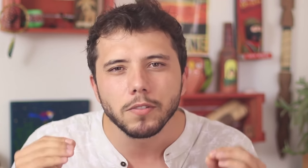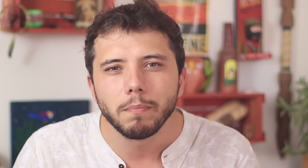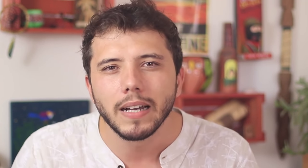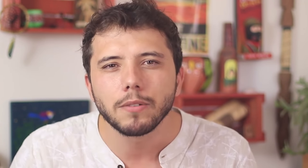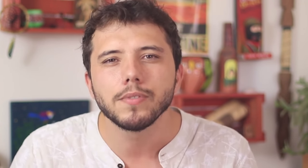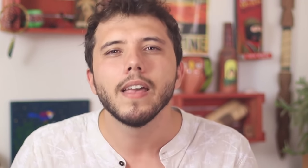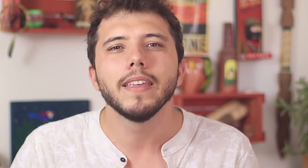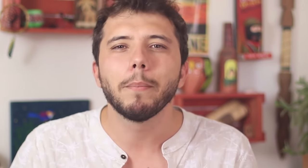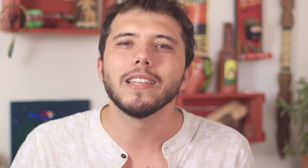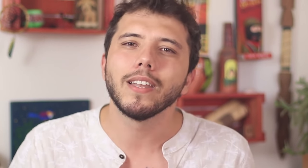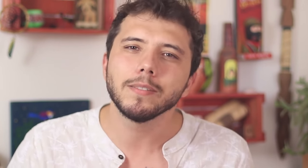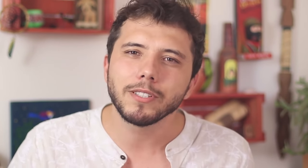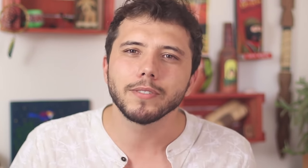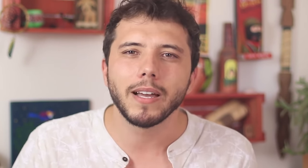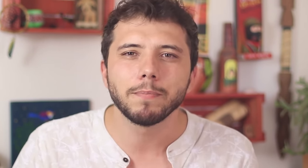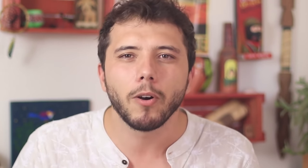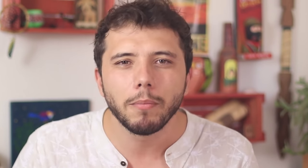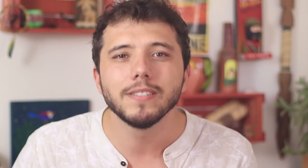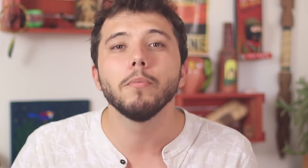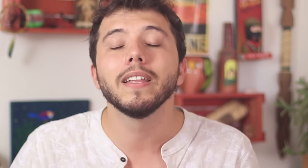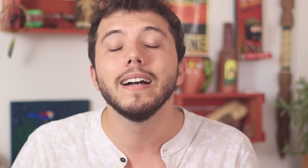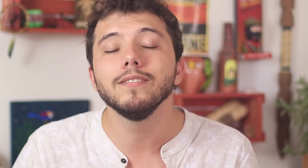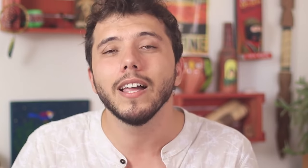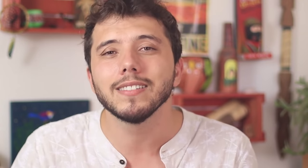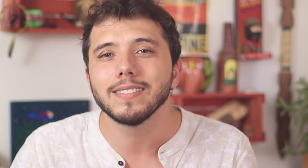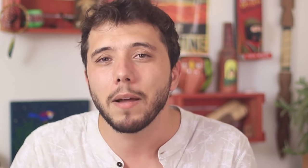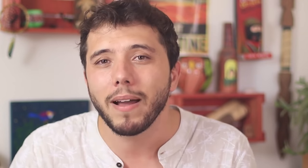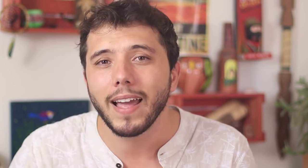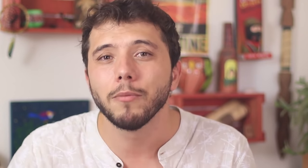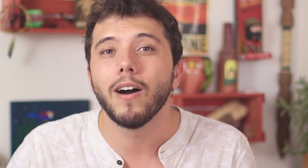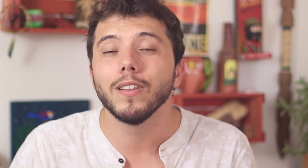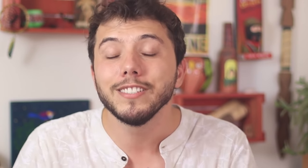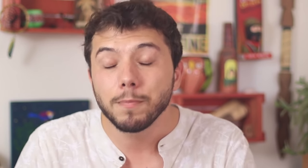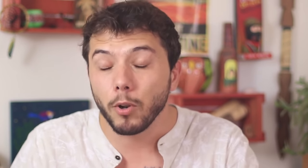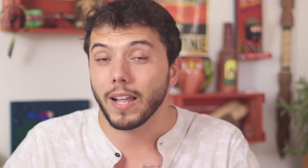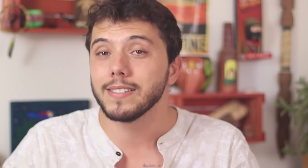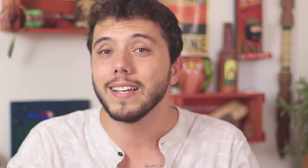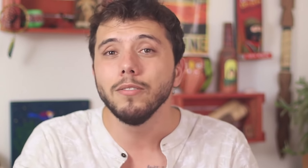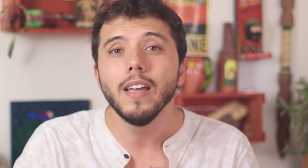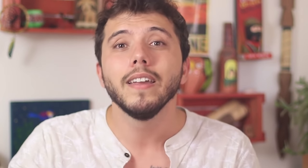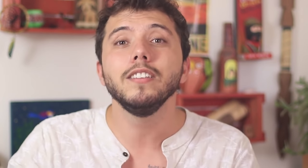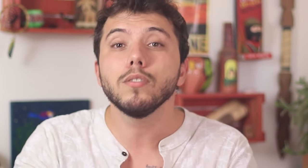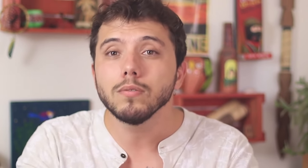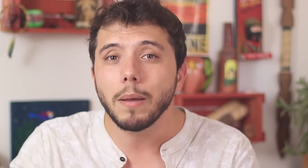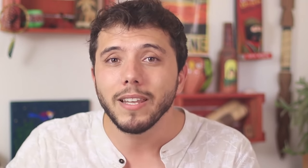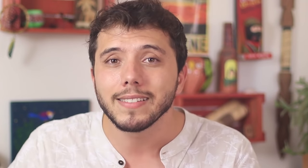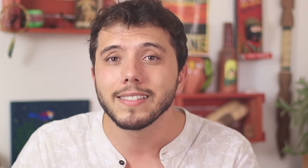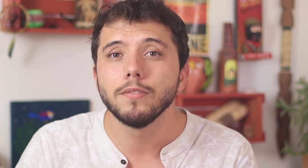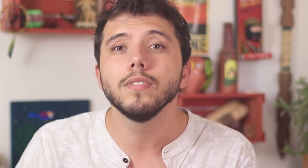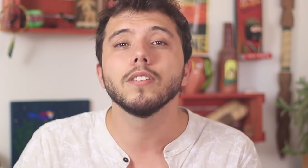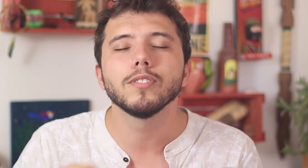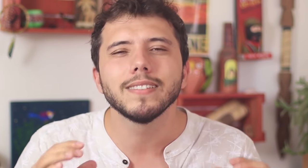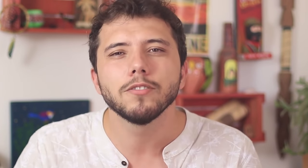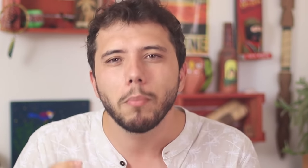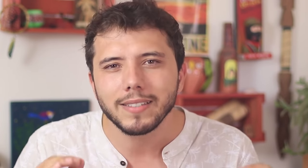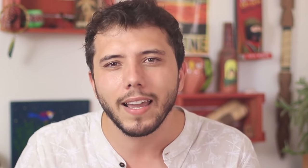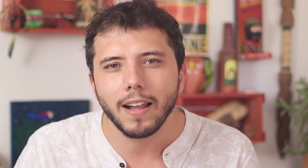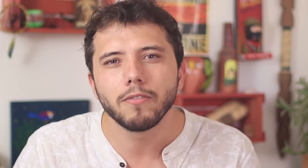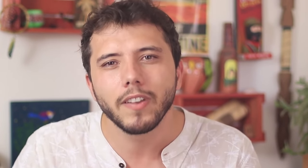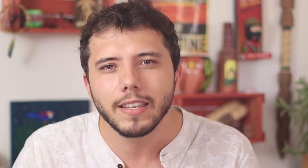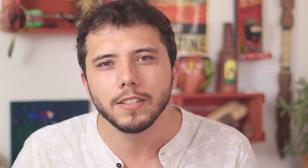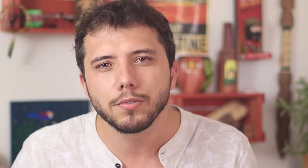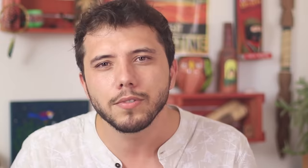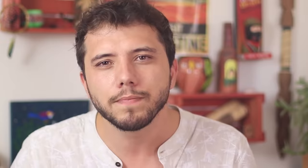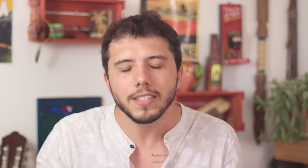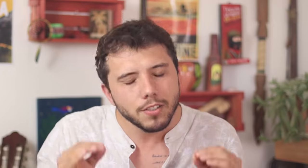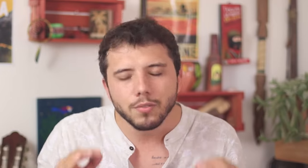vida delas salvando os bancos e abandonando as pessoas mais pobres e obrigando elas a trabalhar numa roda de exploração e de contaminação que você